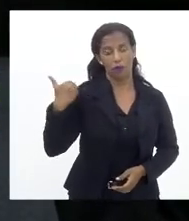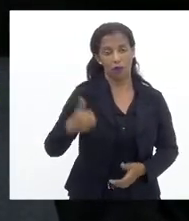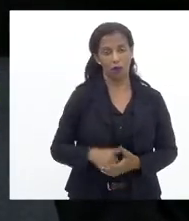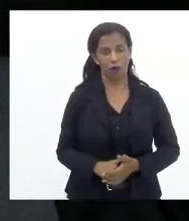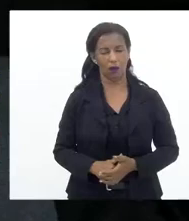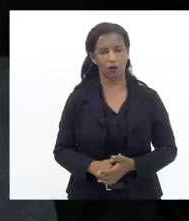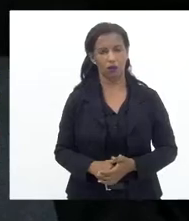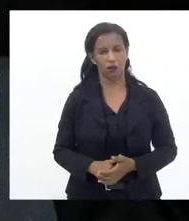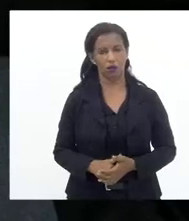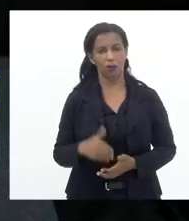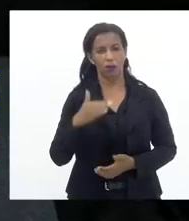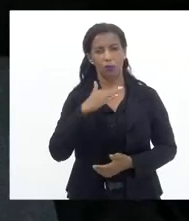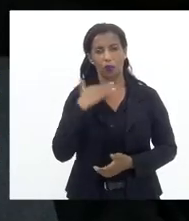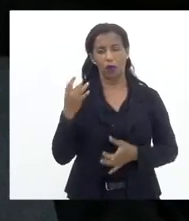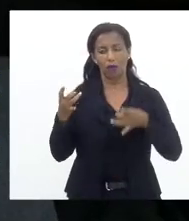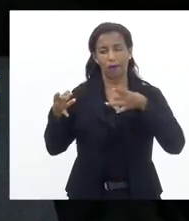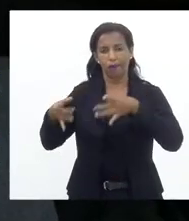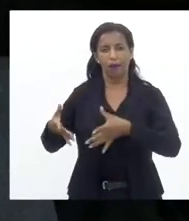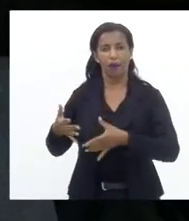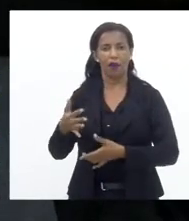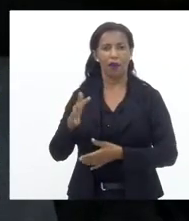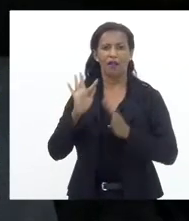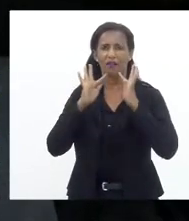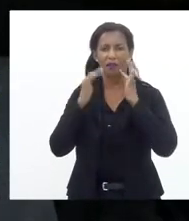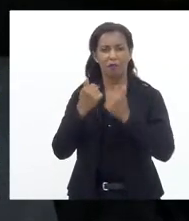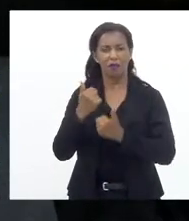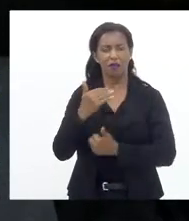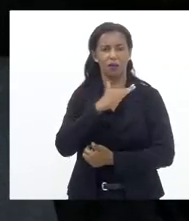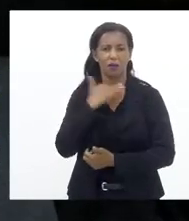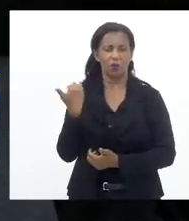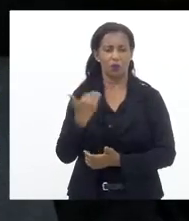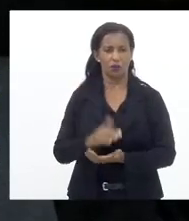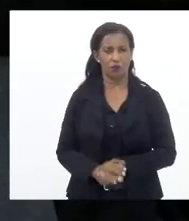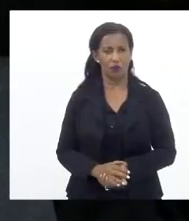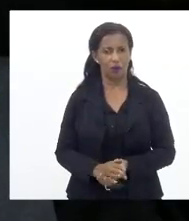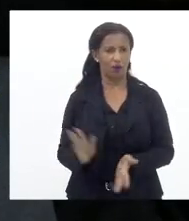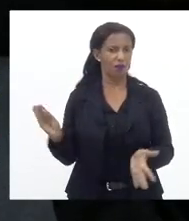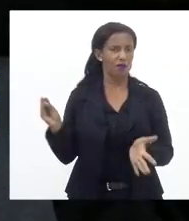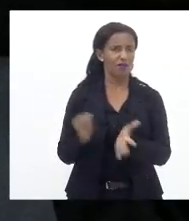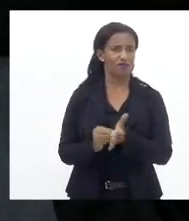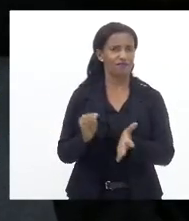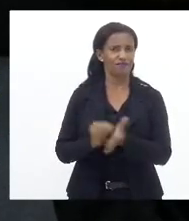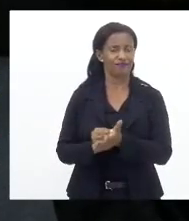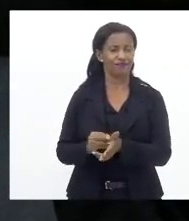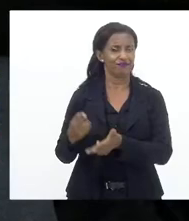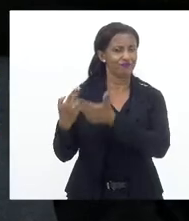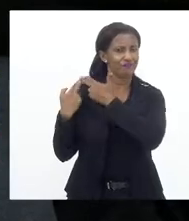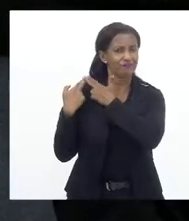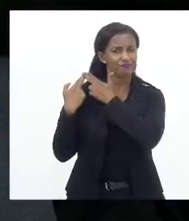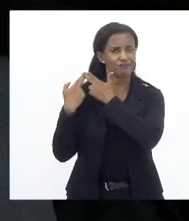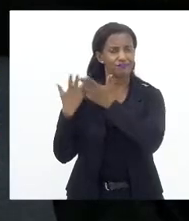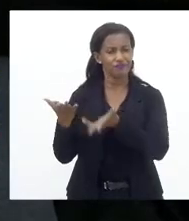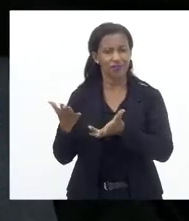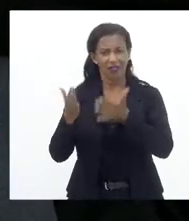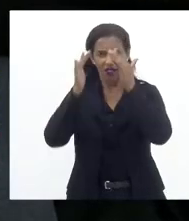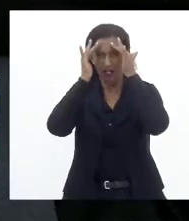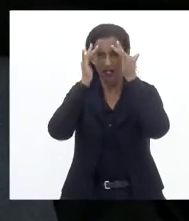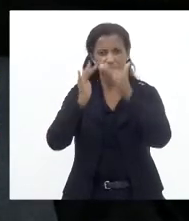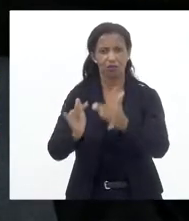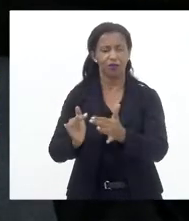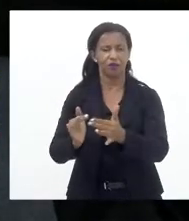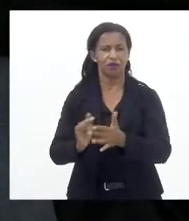deixou a sua família e foi morto dessa forma tal falta de responsabilidade falta de